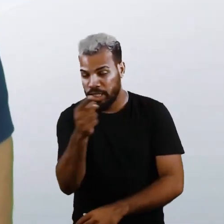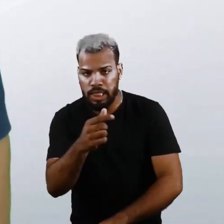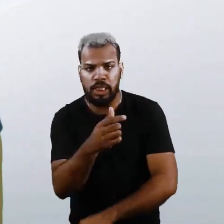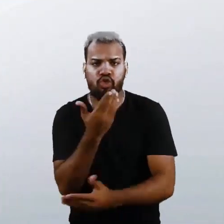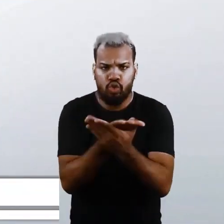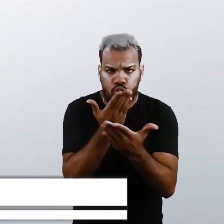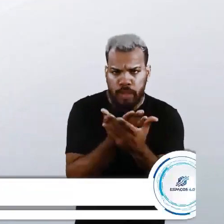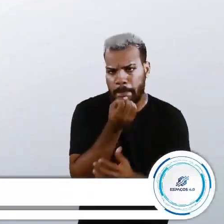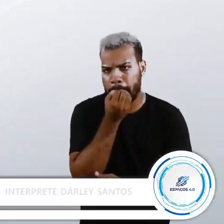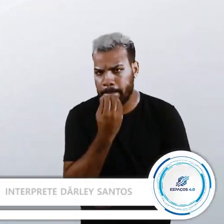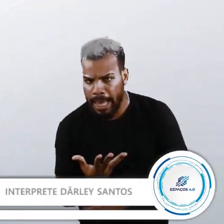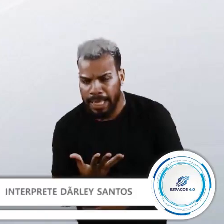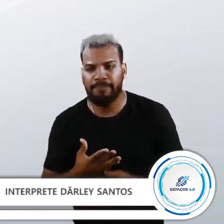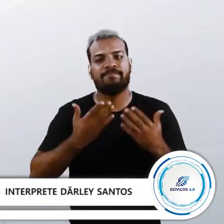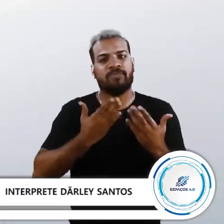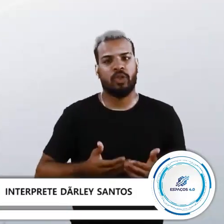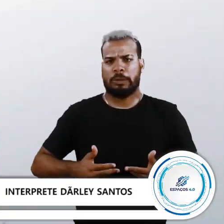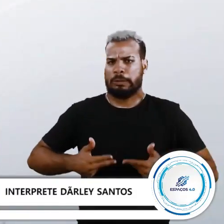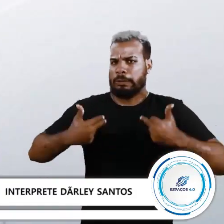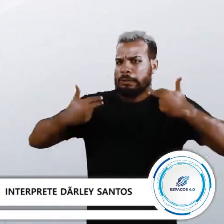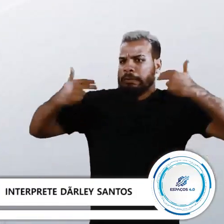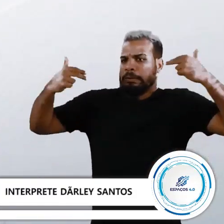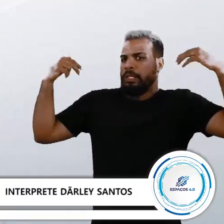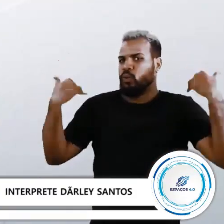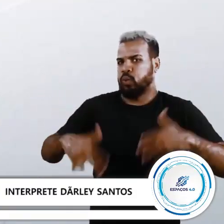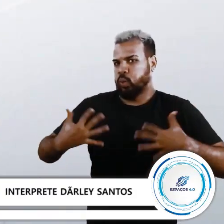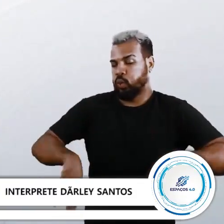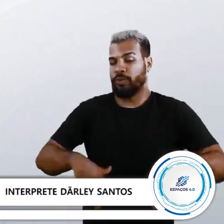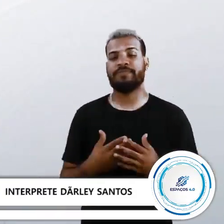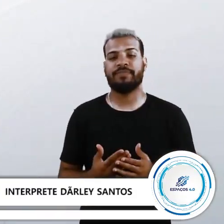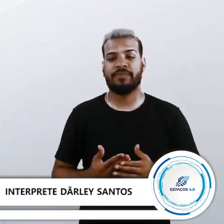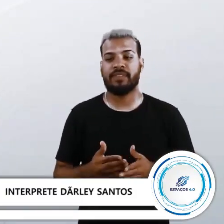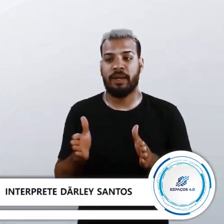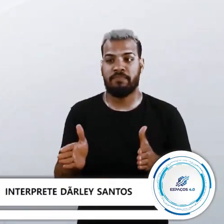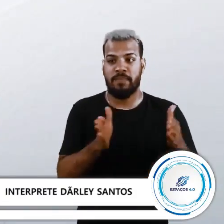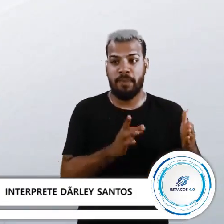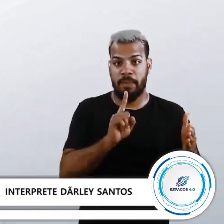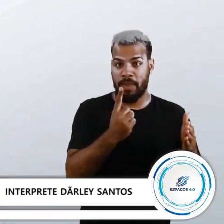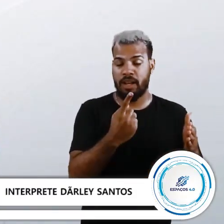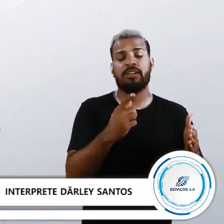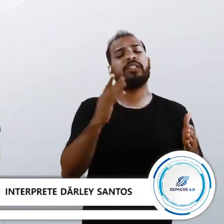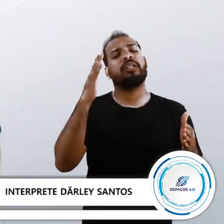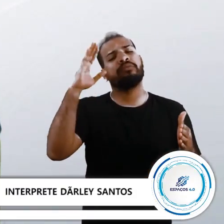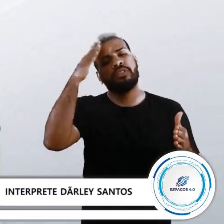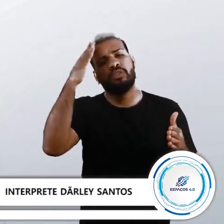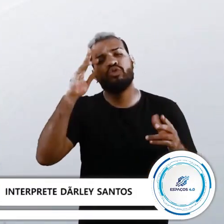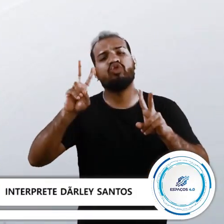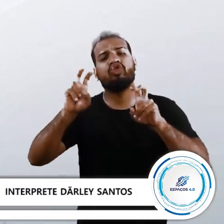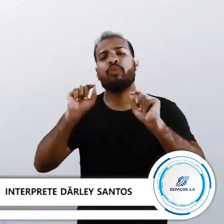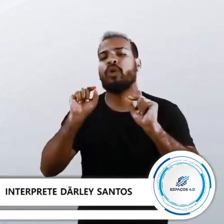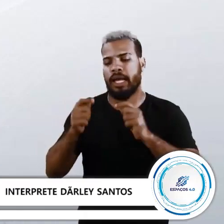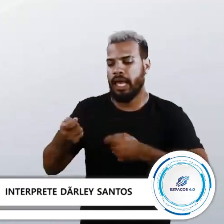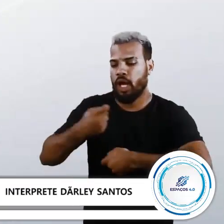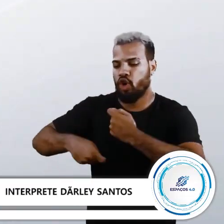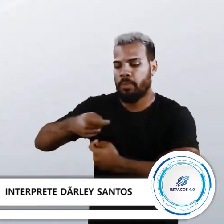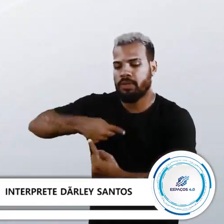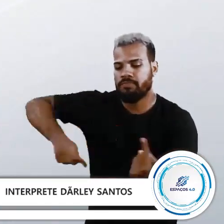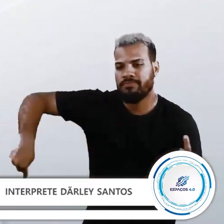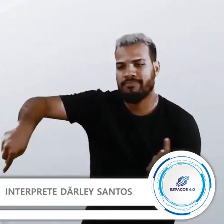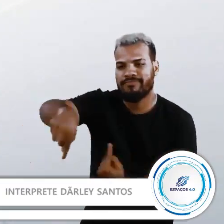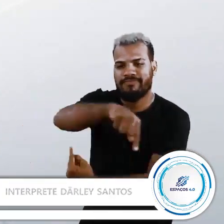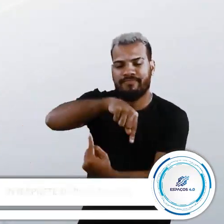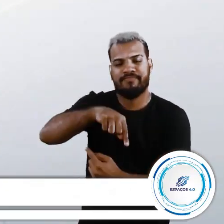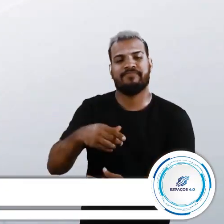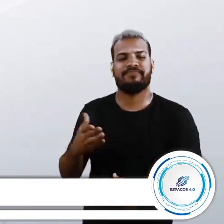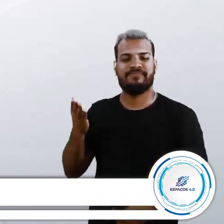pessoal, e aí, como é que estão os estudos? Muita coisa, né? Esse primeiro fascículo a gente entendeu um pouco sobre a economia circular. Eu